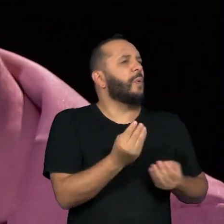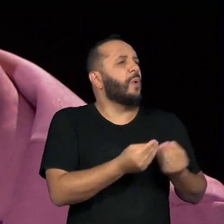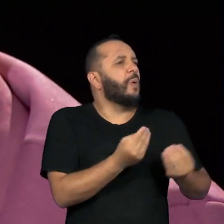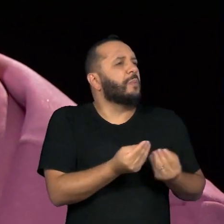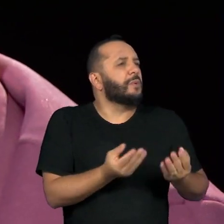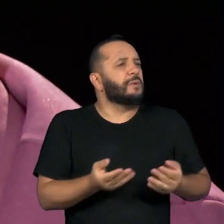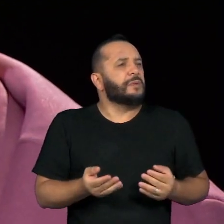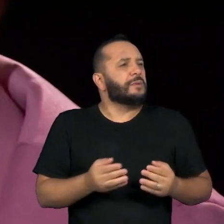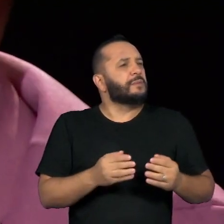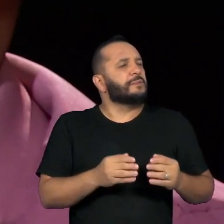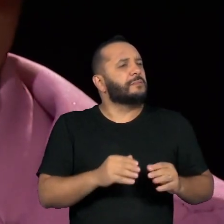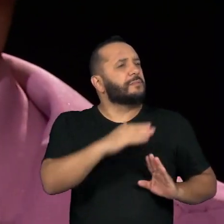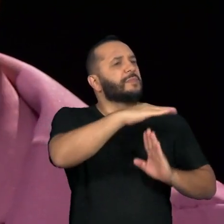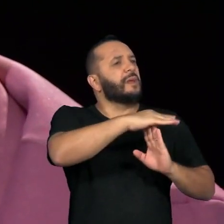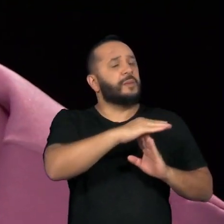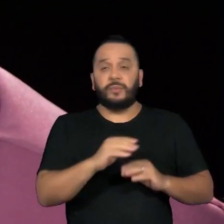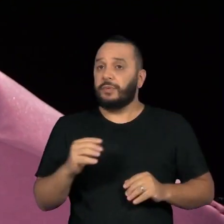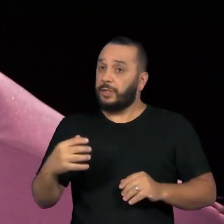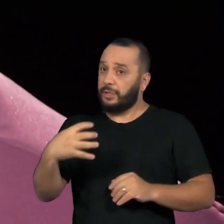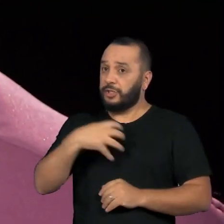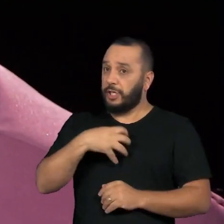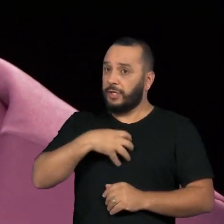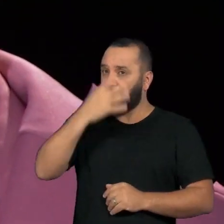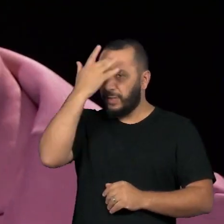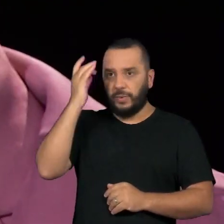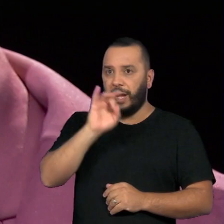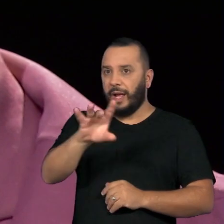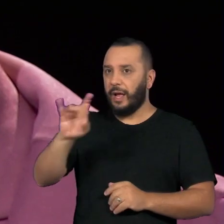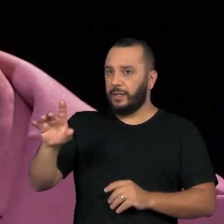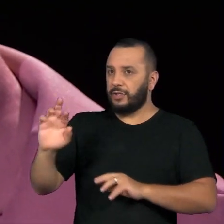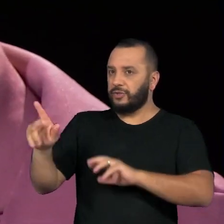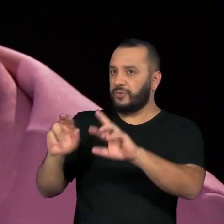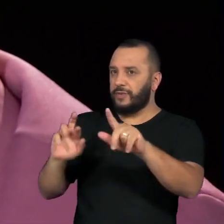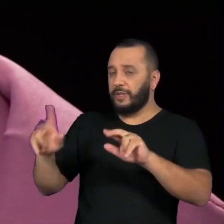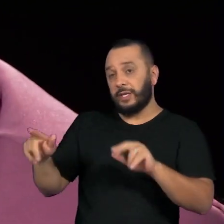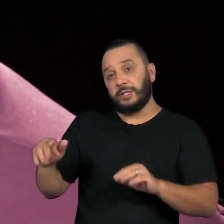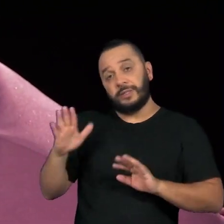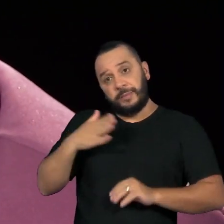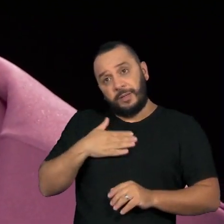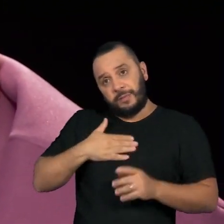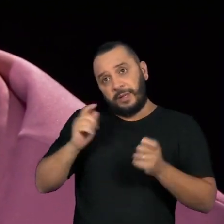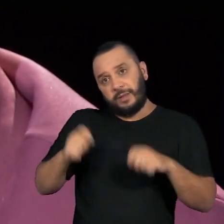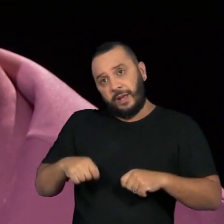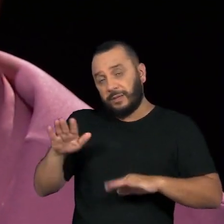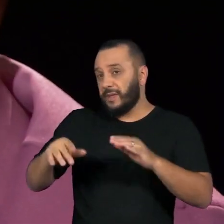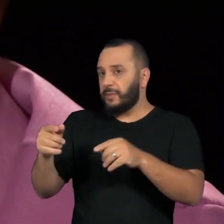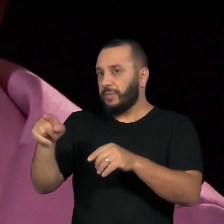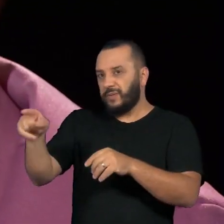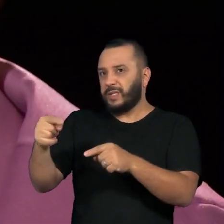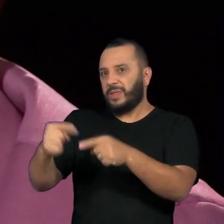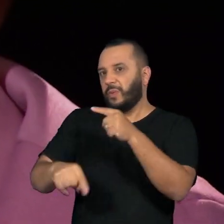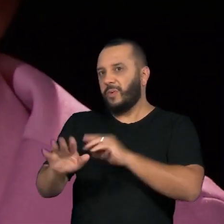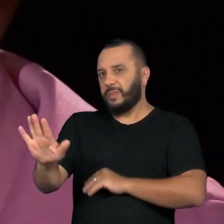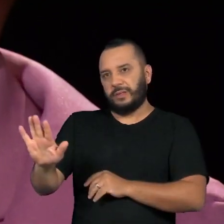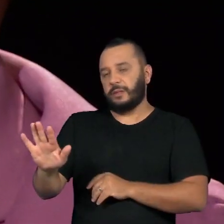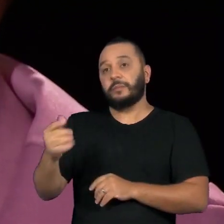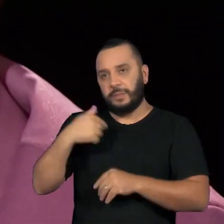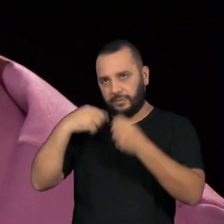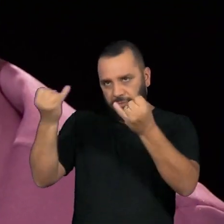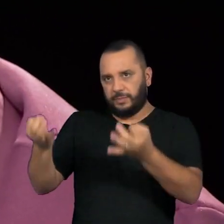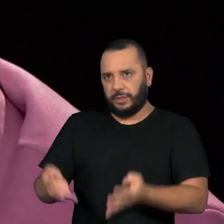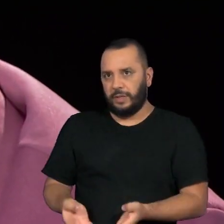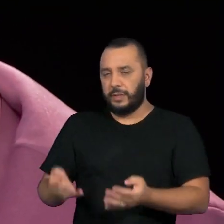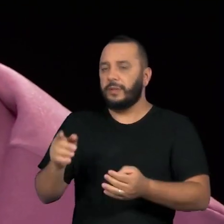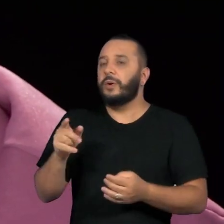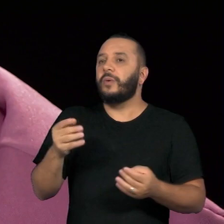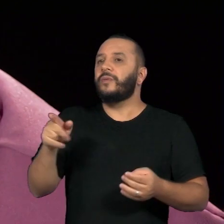desligar, eu aprendi que cada um desliga de um jeito. O que funciona para mim pode não funcionar para você. Tá. Então, é você entender o que